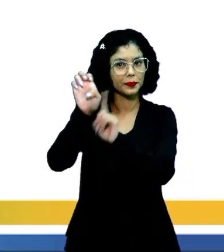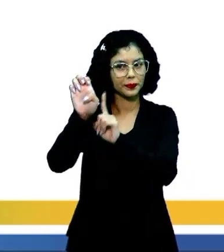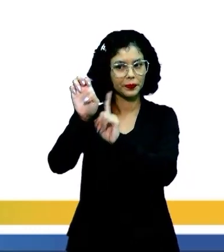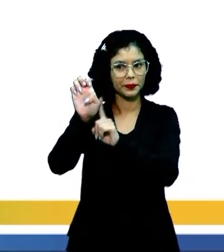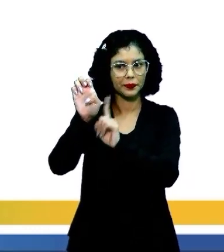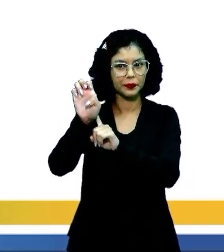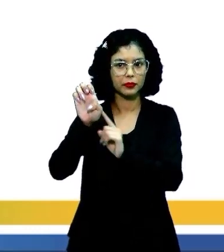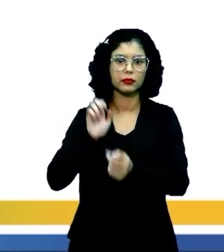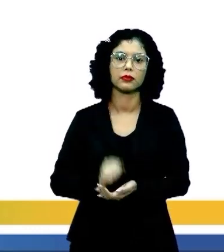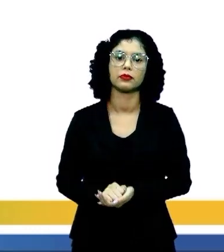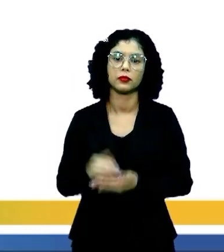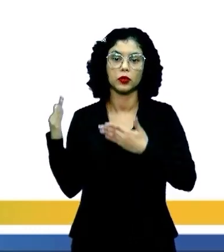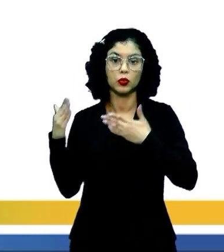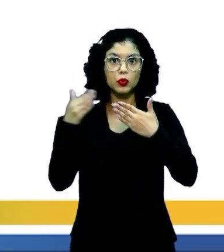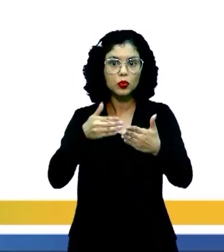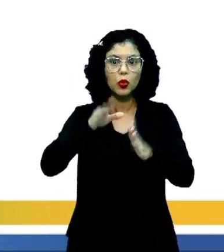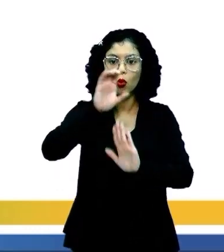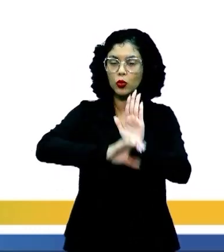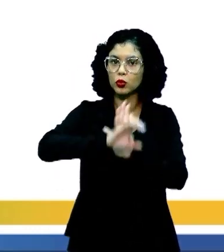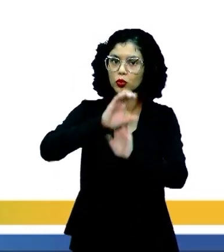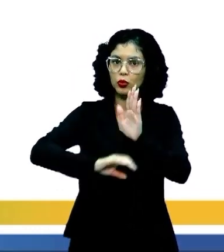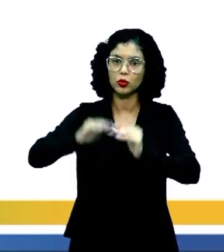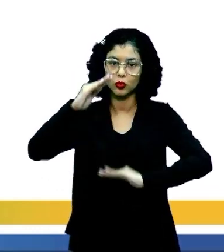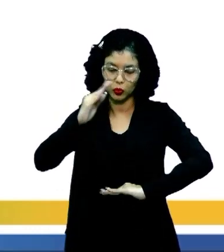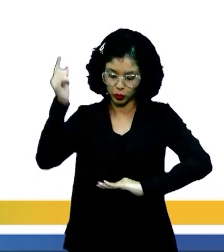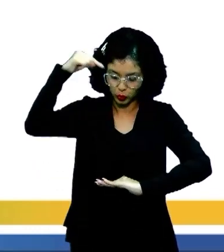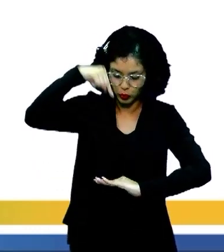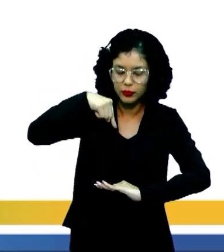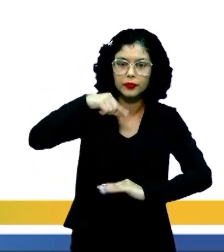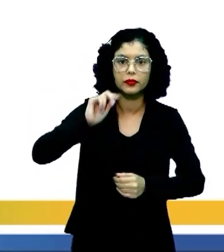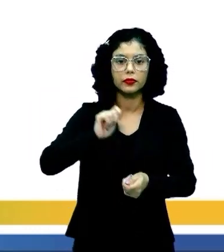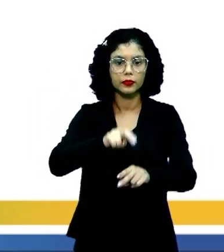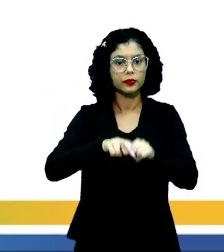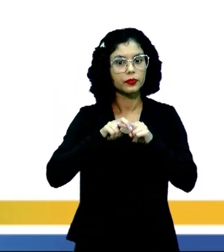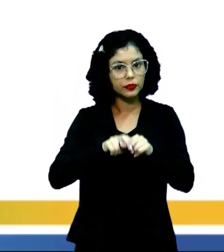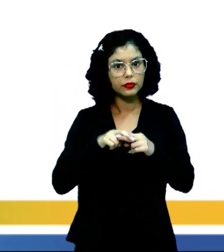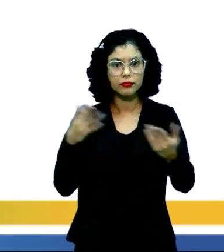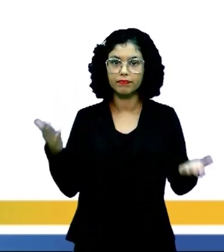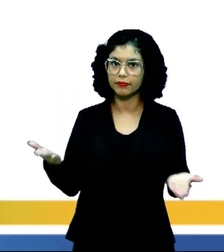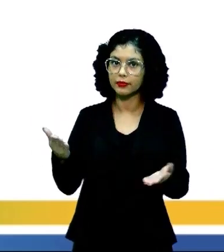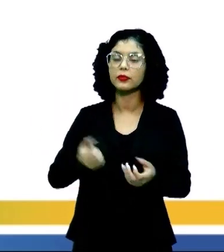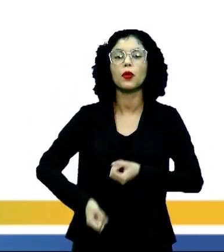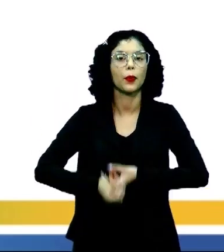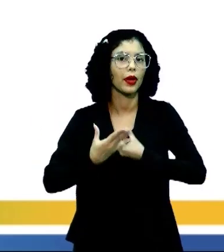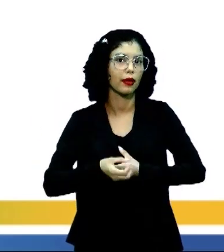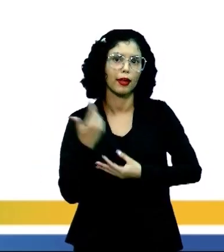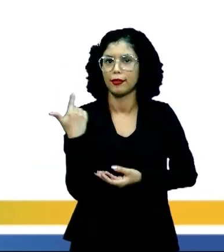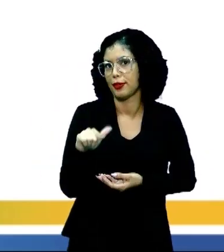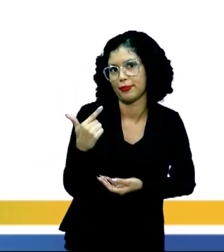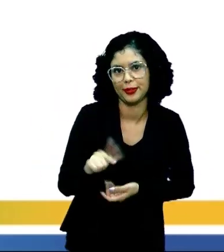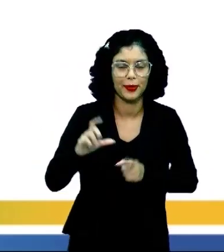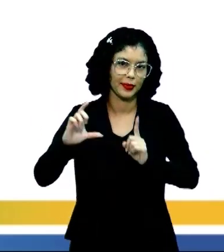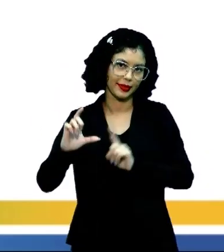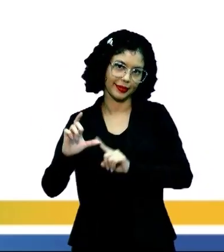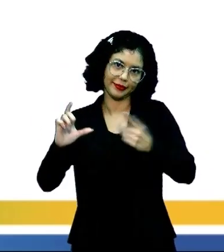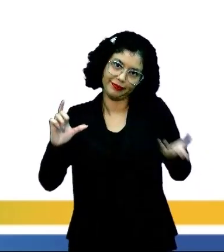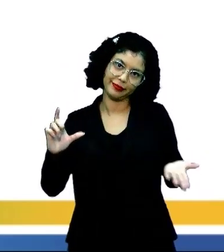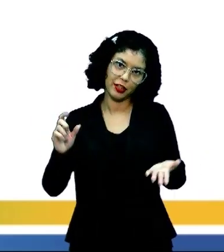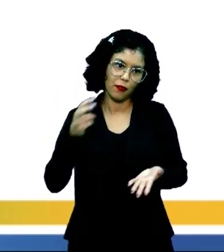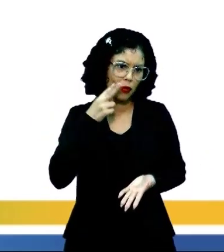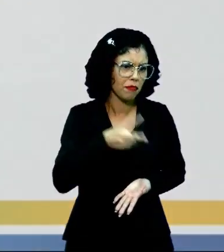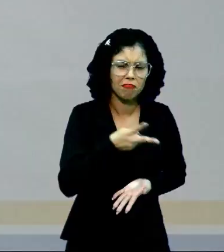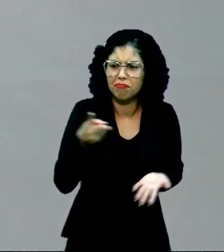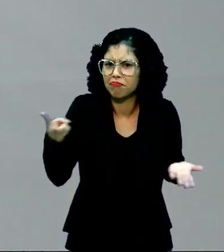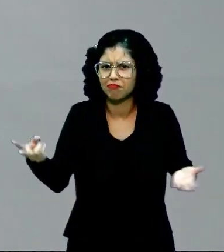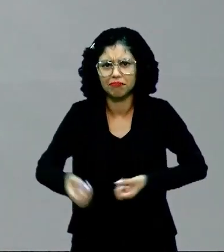E, né? Que determine o conteúdo em sua lata, pois o poeta, na verdade, ele não tem uma lata. Você não vai ver um